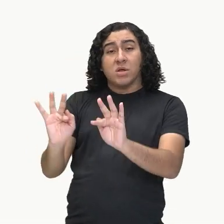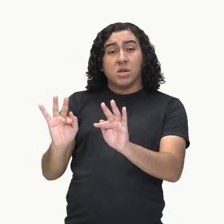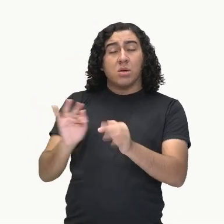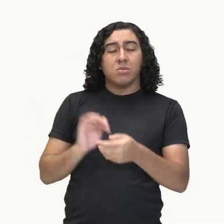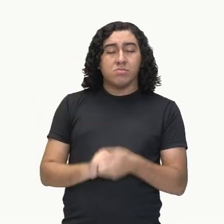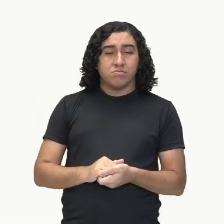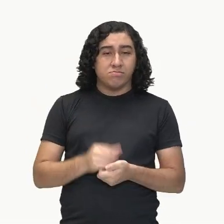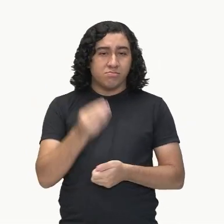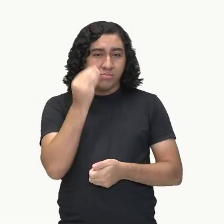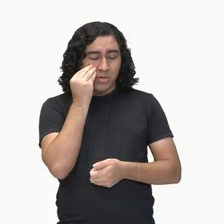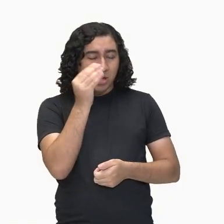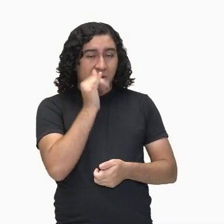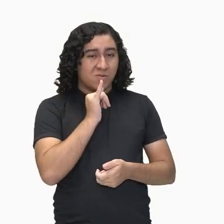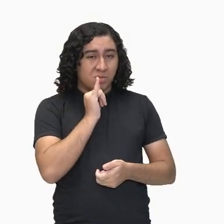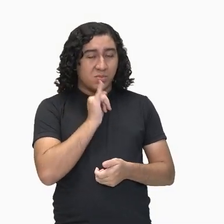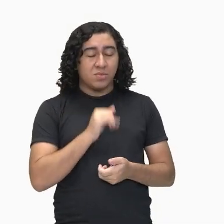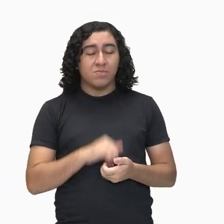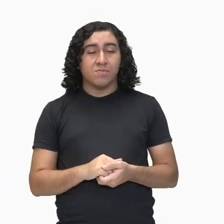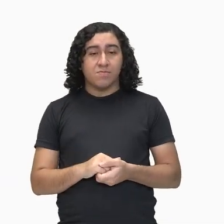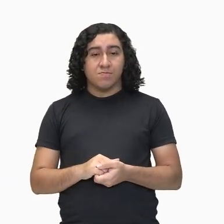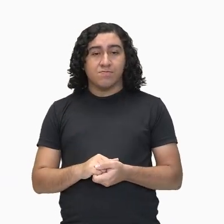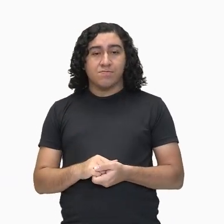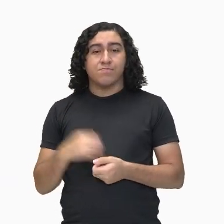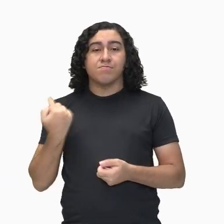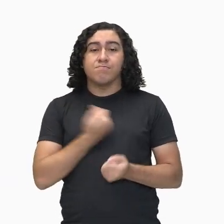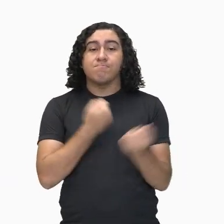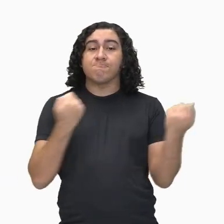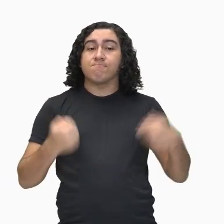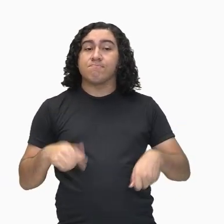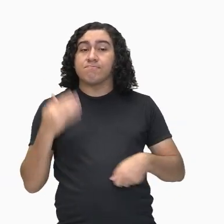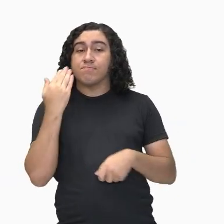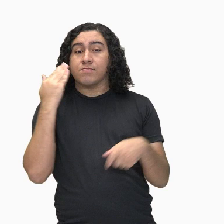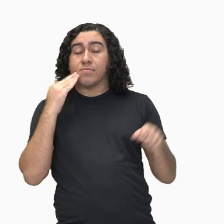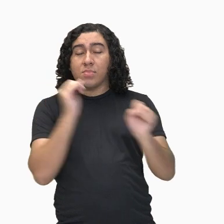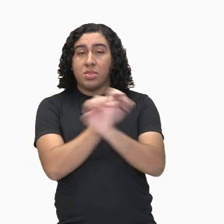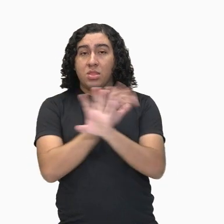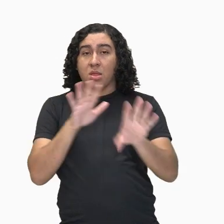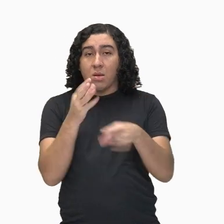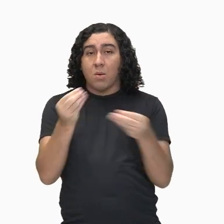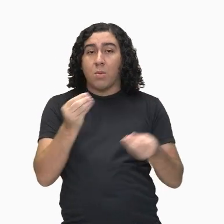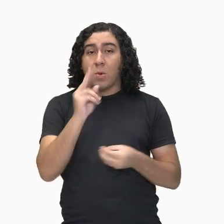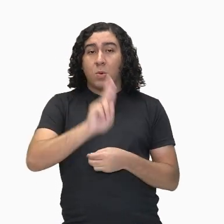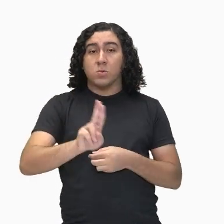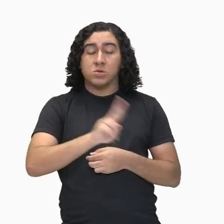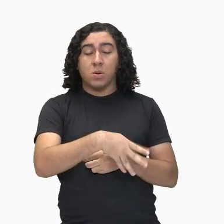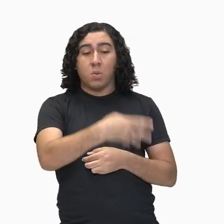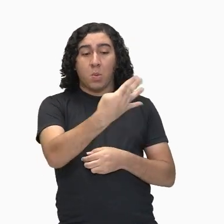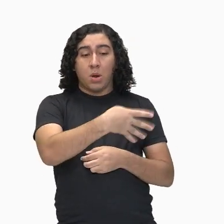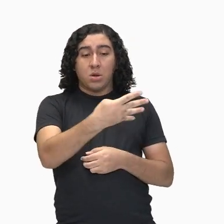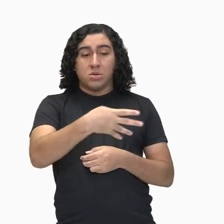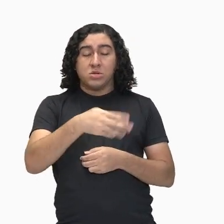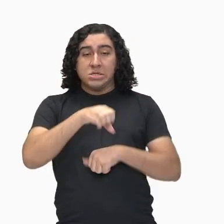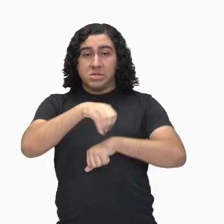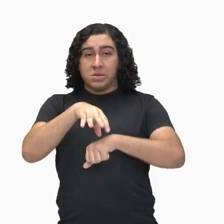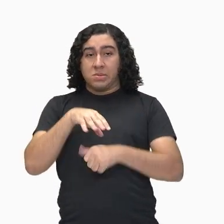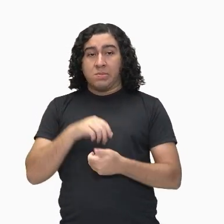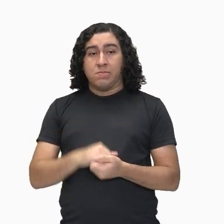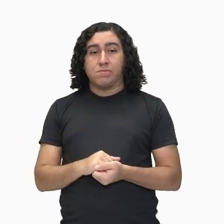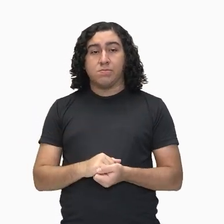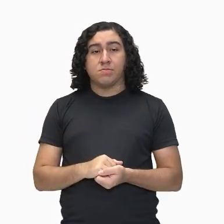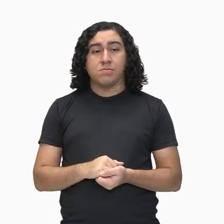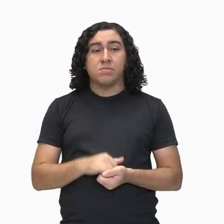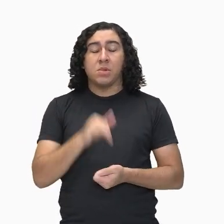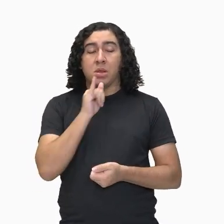vai aparecer aí na sua tela para que nós possamos ver a aplicação dessa quarta observação. O